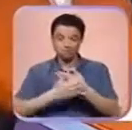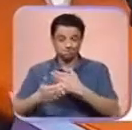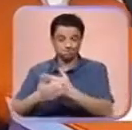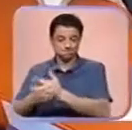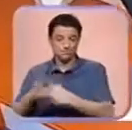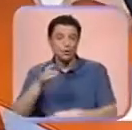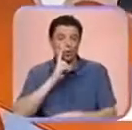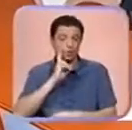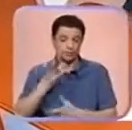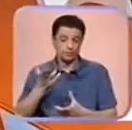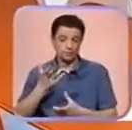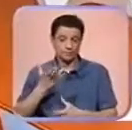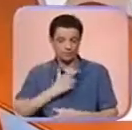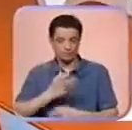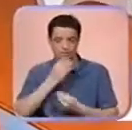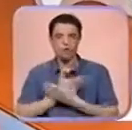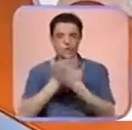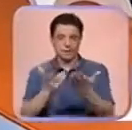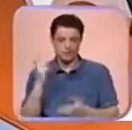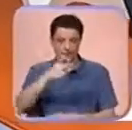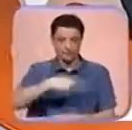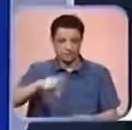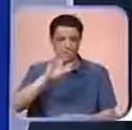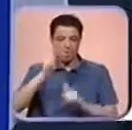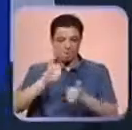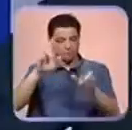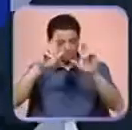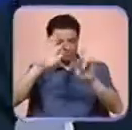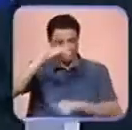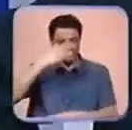não podemos muito bem, prolongá-lo. Muito obrigado. Eu que agradeço. Muito obrigado. Muito obrigado.